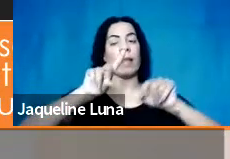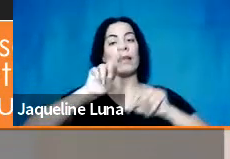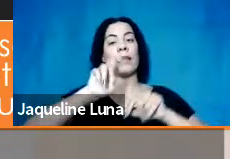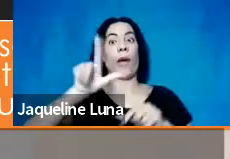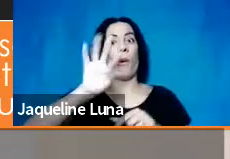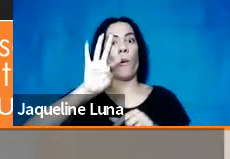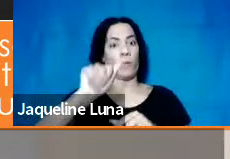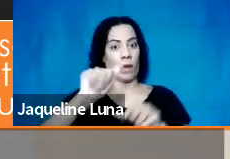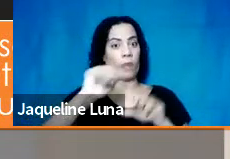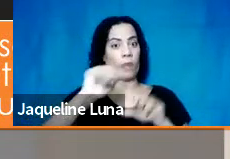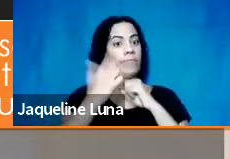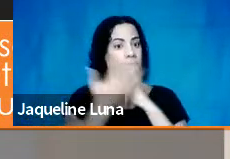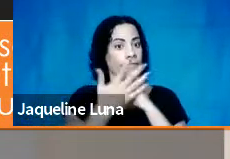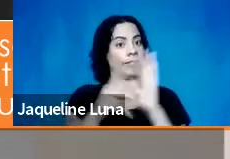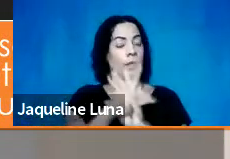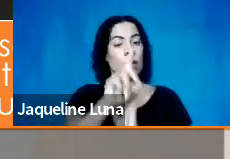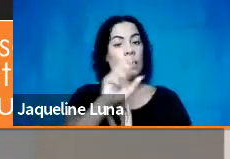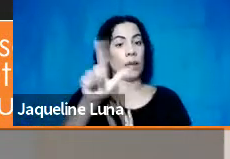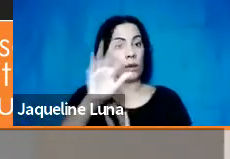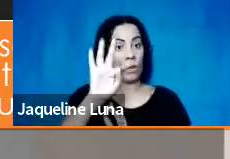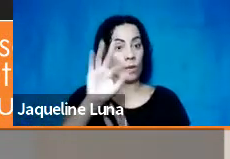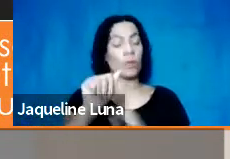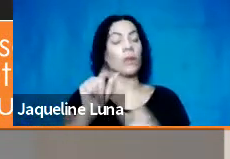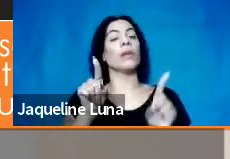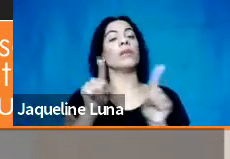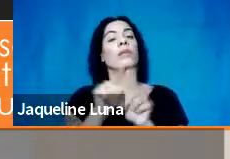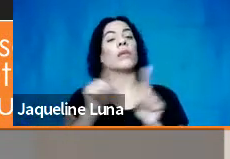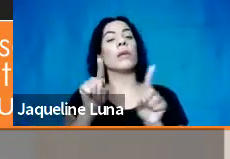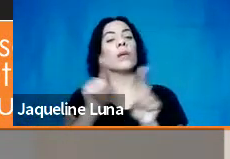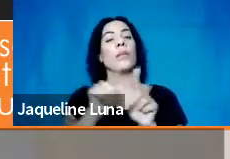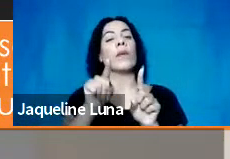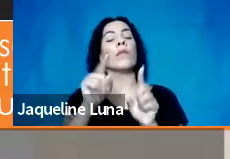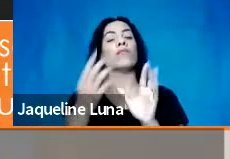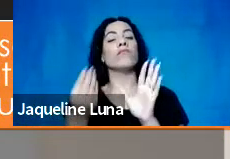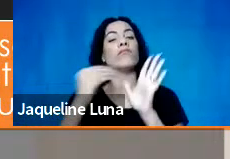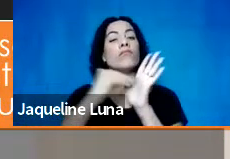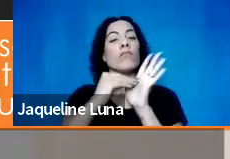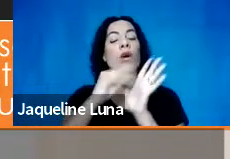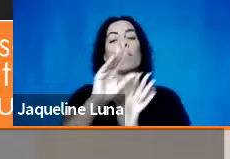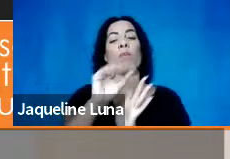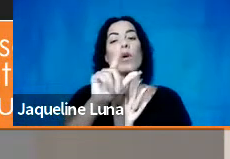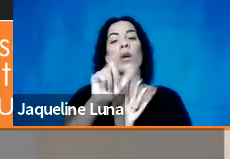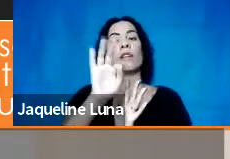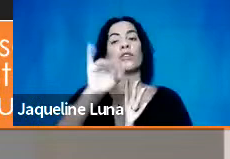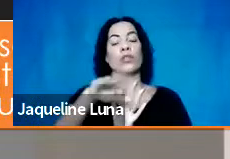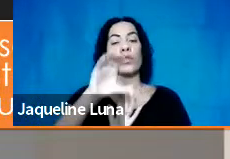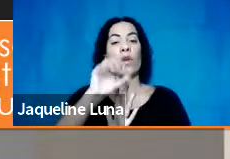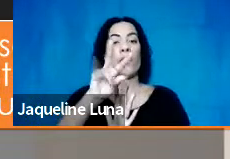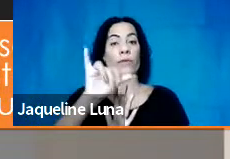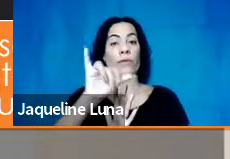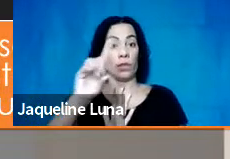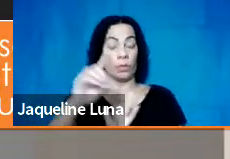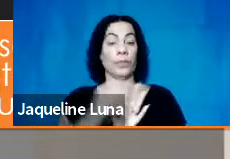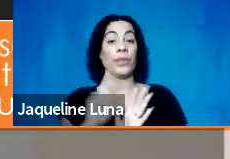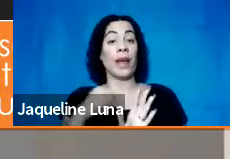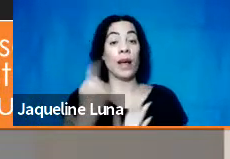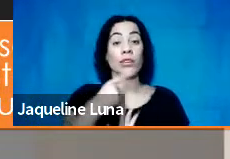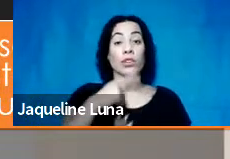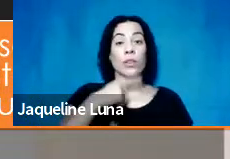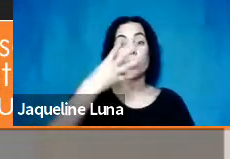Delta em especial, e o boletim COVID, o Observatório COVID. A gente teve